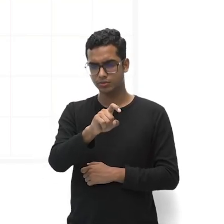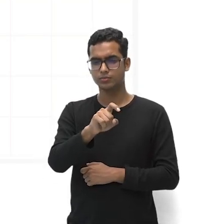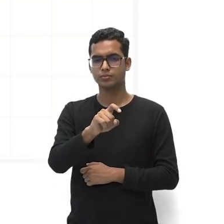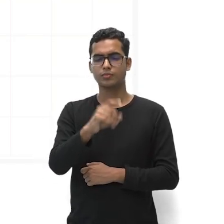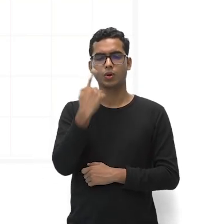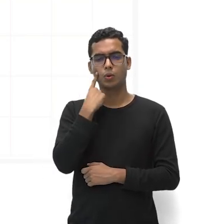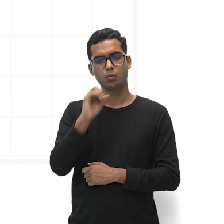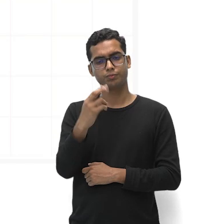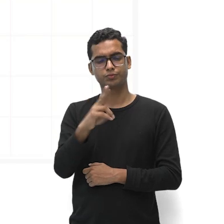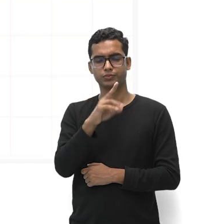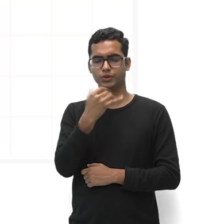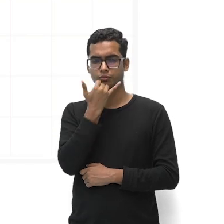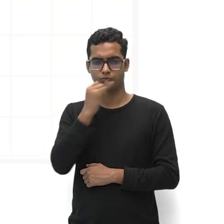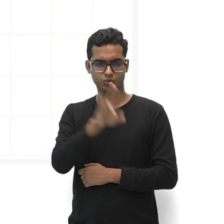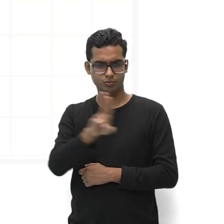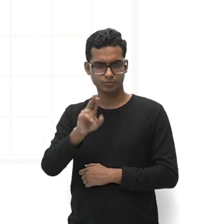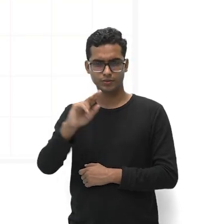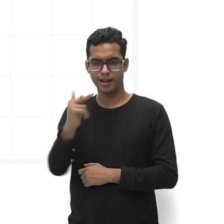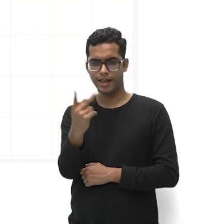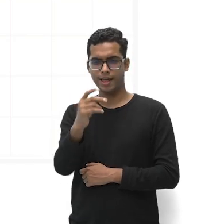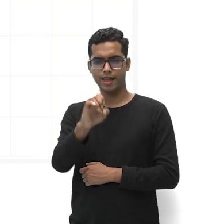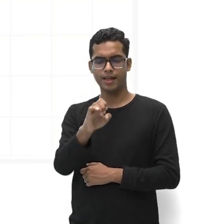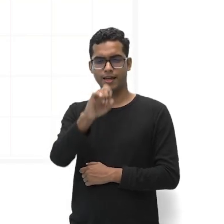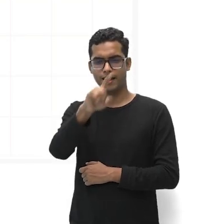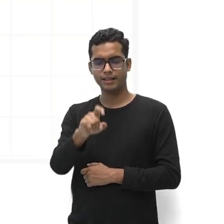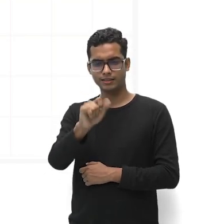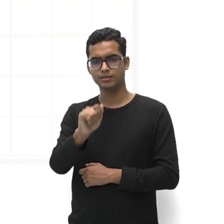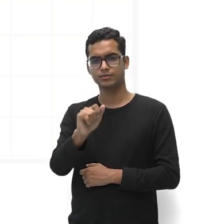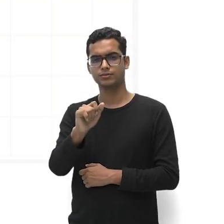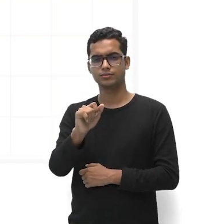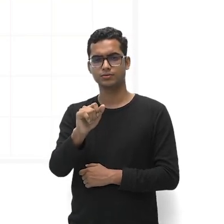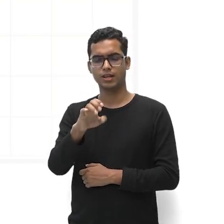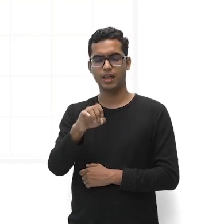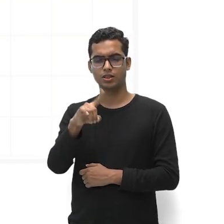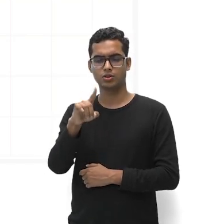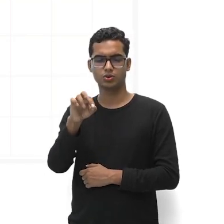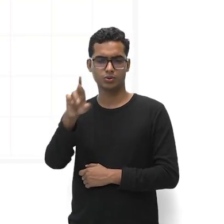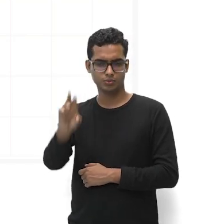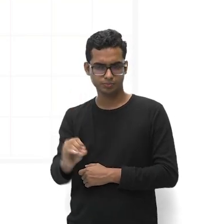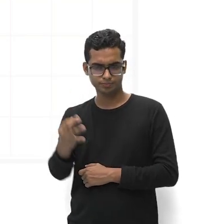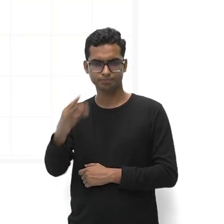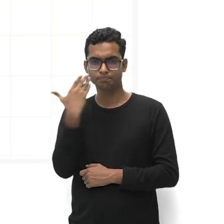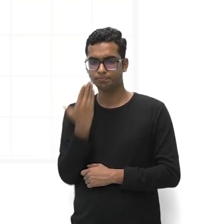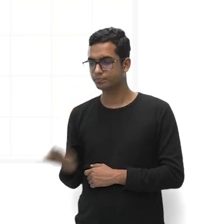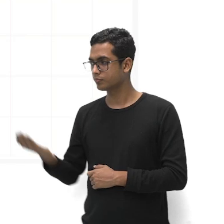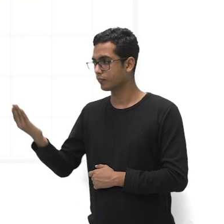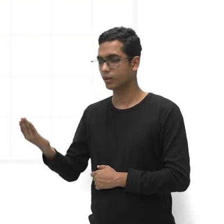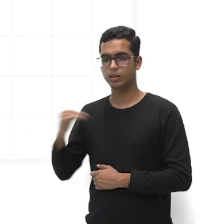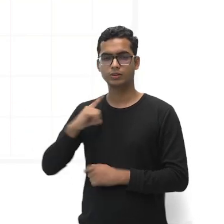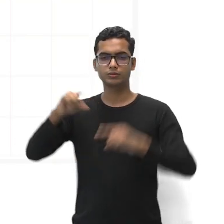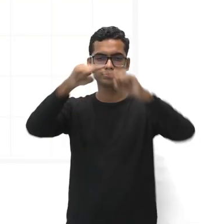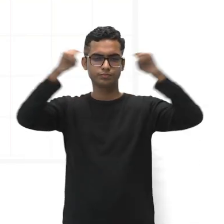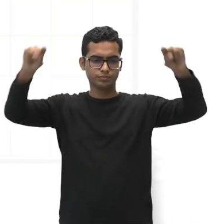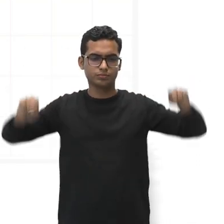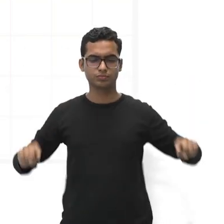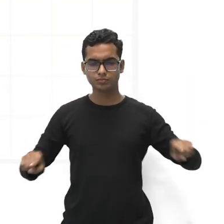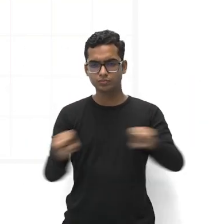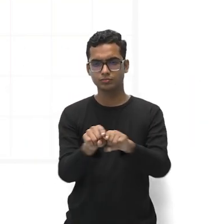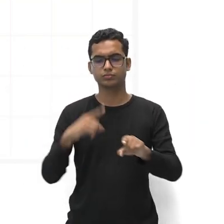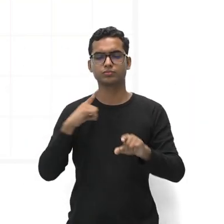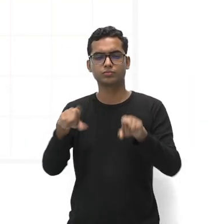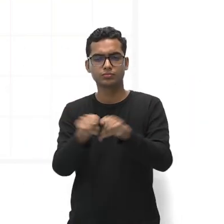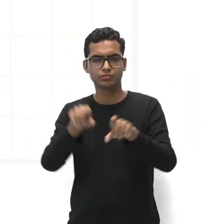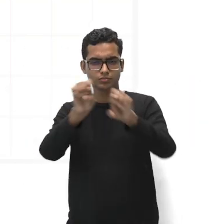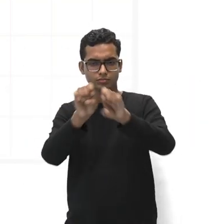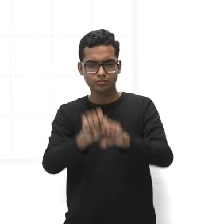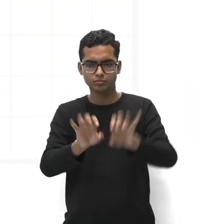Ele é assim definido porque ele é formado, né, por lados, né, em forma de quadrado. As suas dimensões